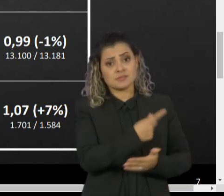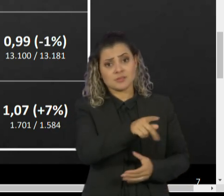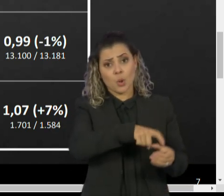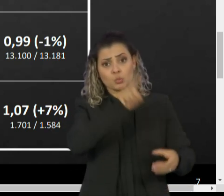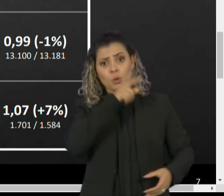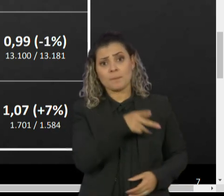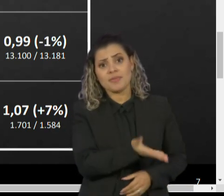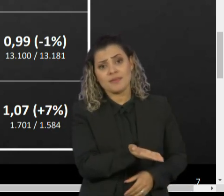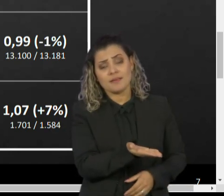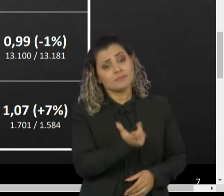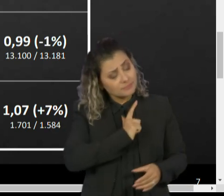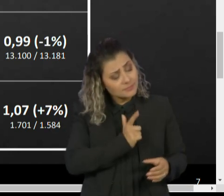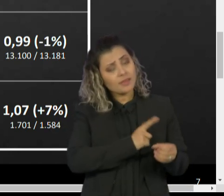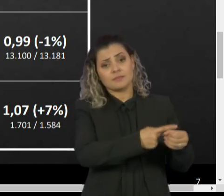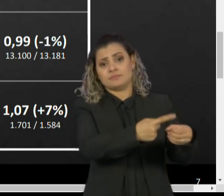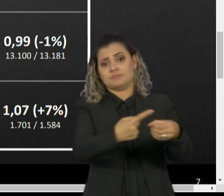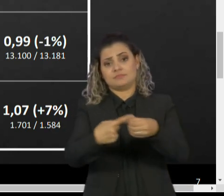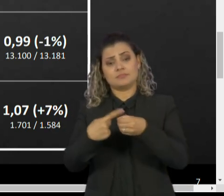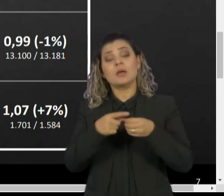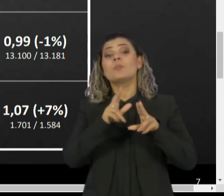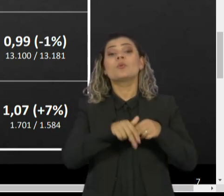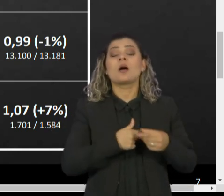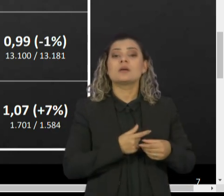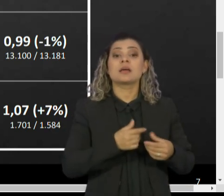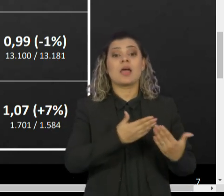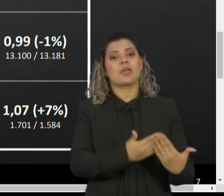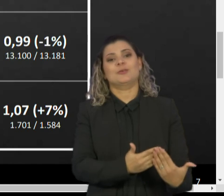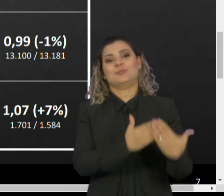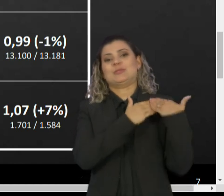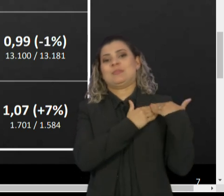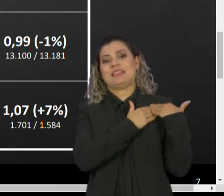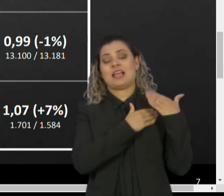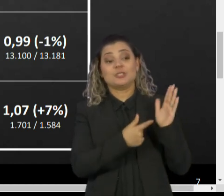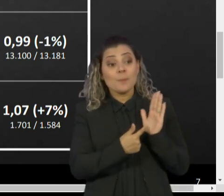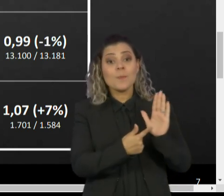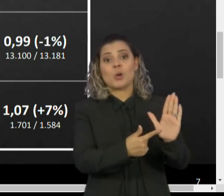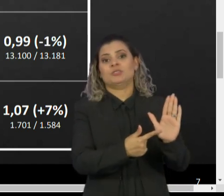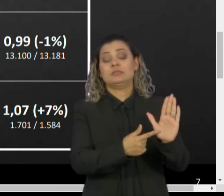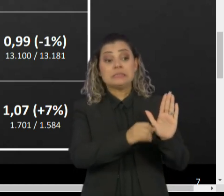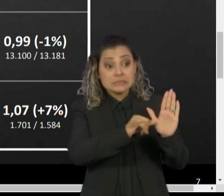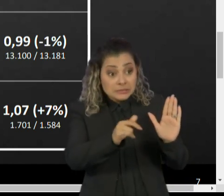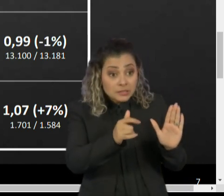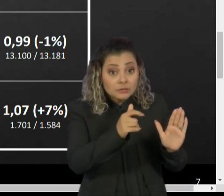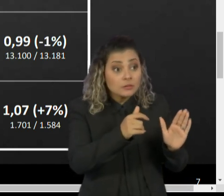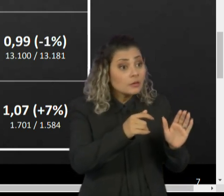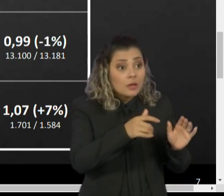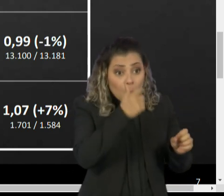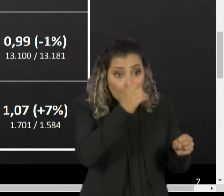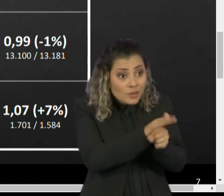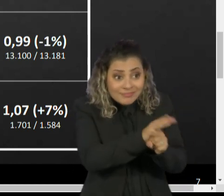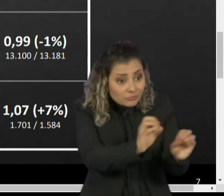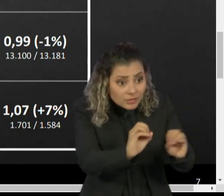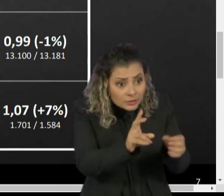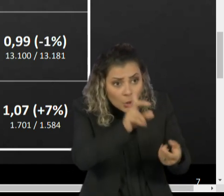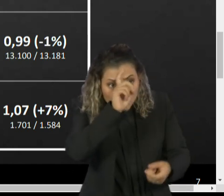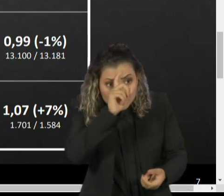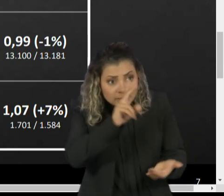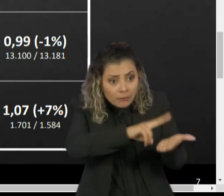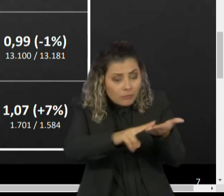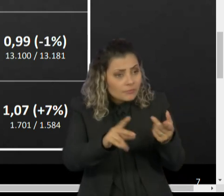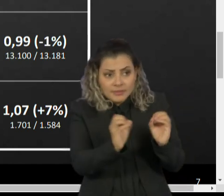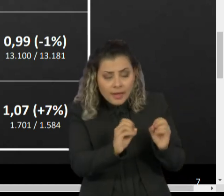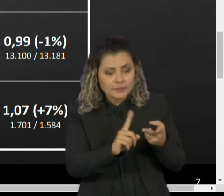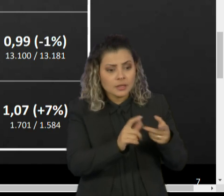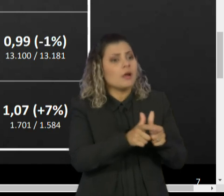vem compartilhada da responsabilidade sobre os indicadores da própria cidade. Então, o doutor Carlos Carvalho citou aqui o